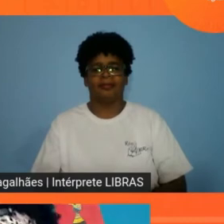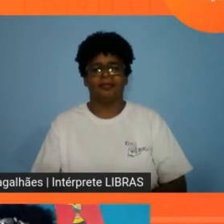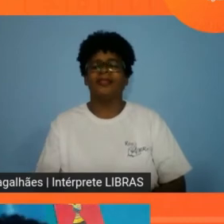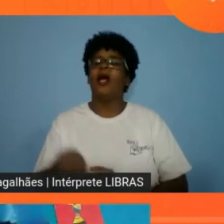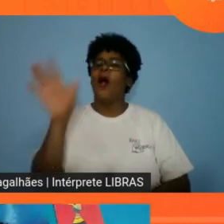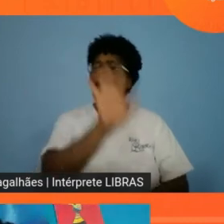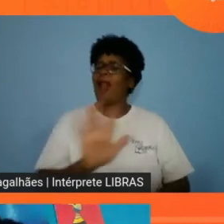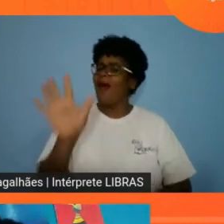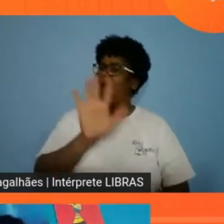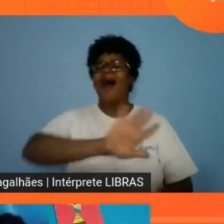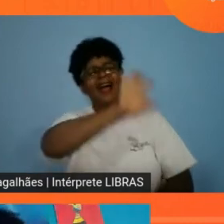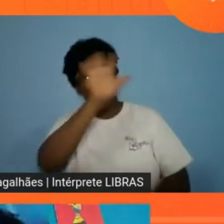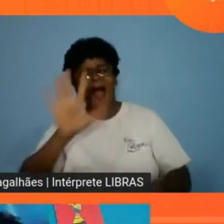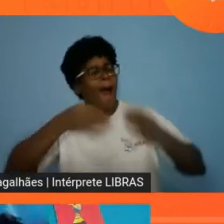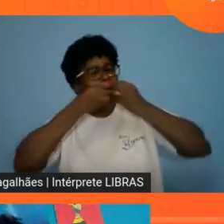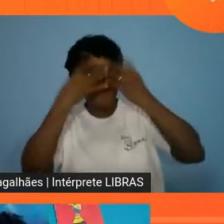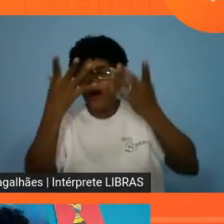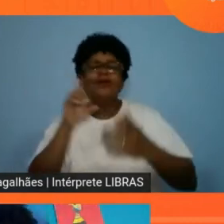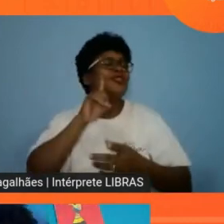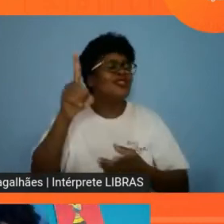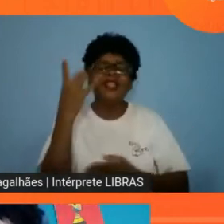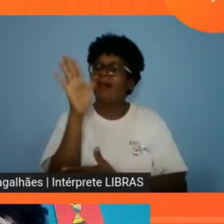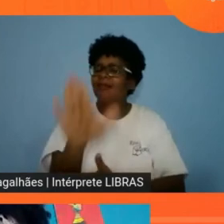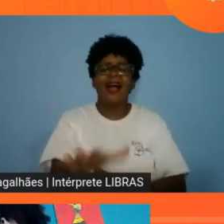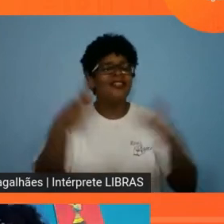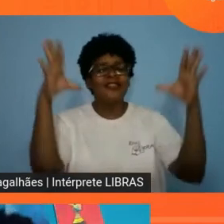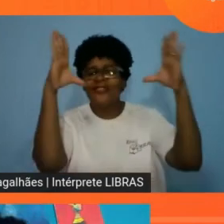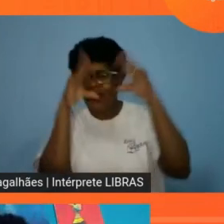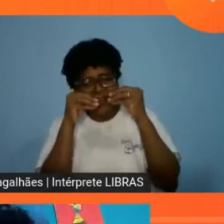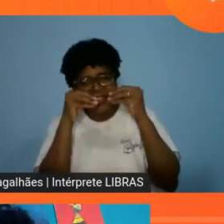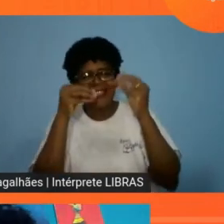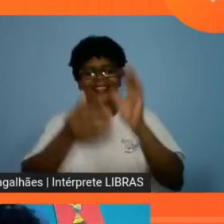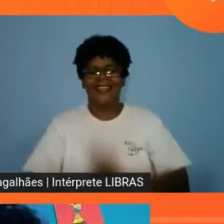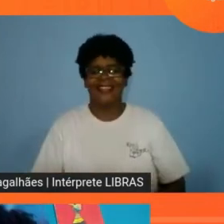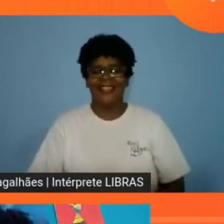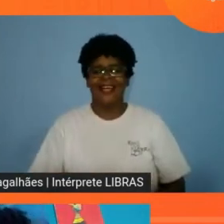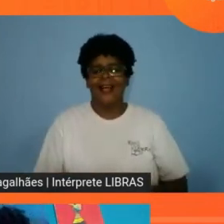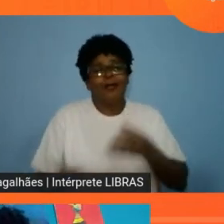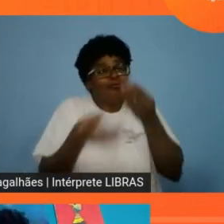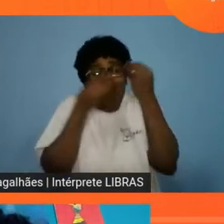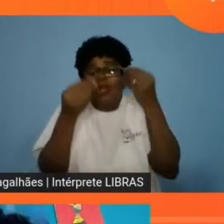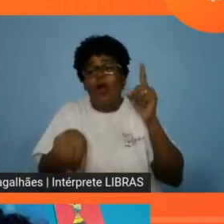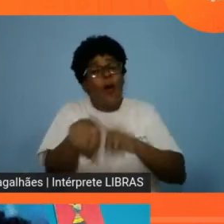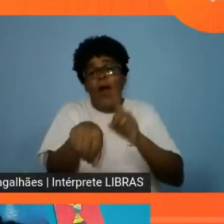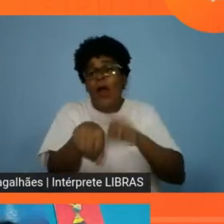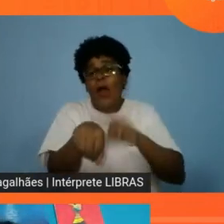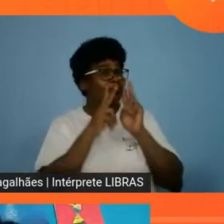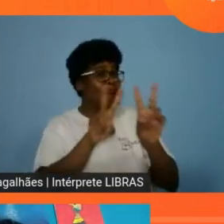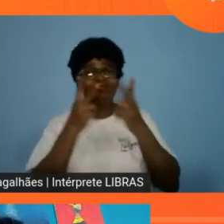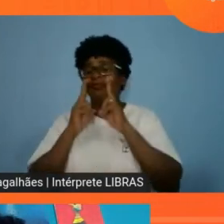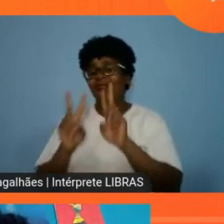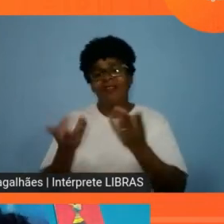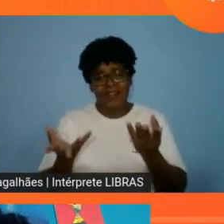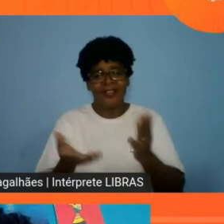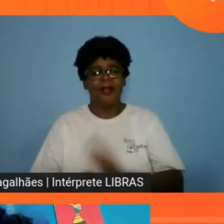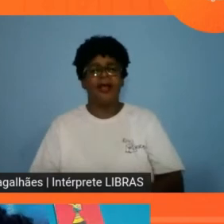Olá, bom dia, boa tarde, boa noite. Não sei qual que vai ser o horário que vai ser transmitida, mas eu